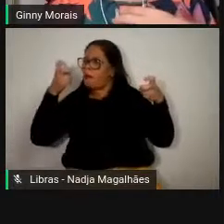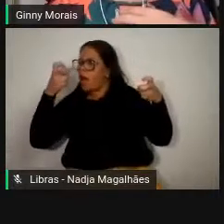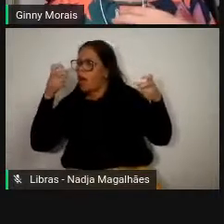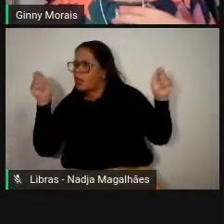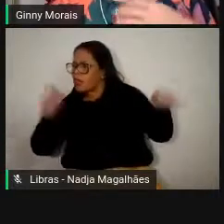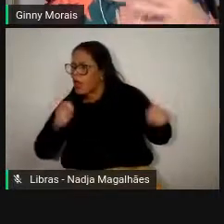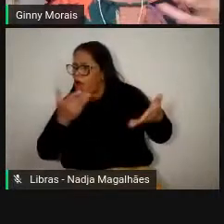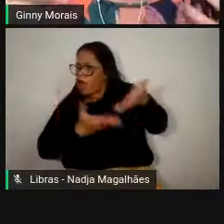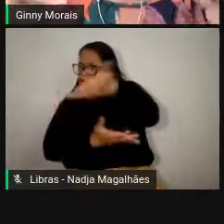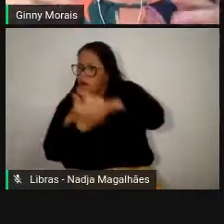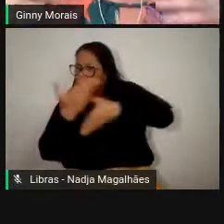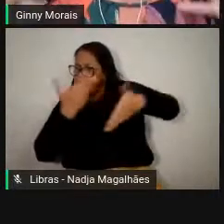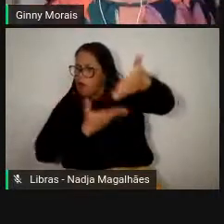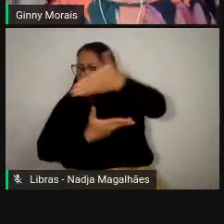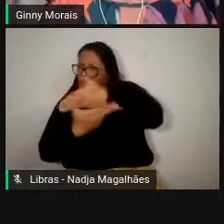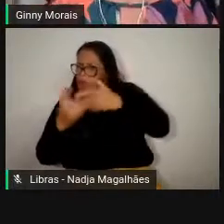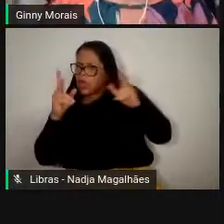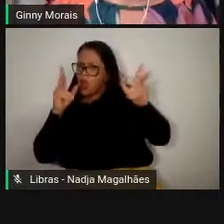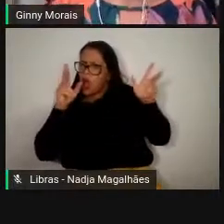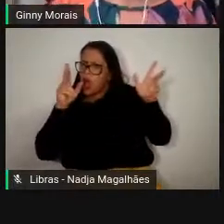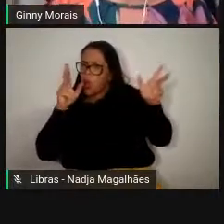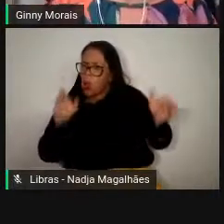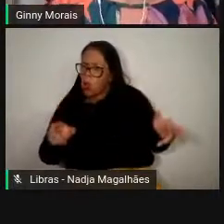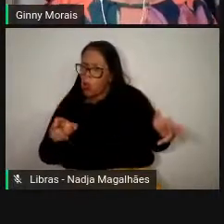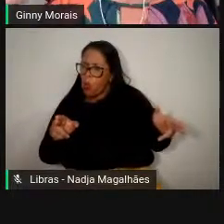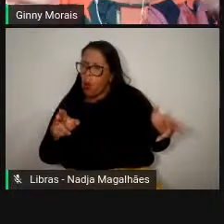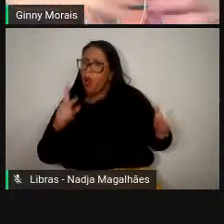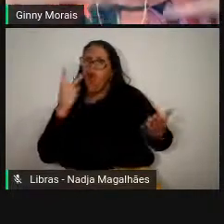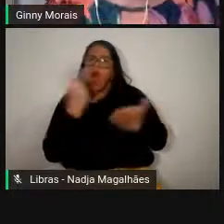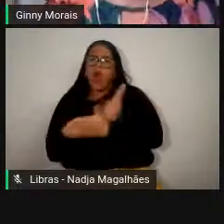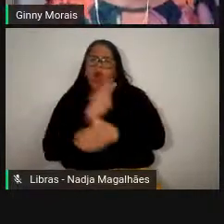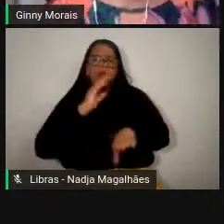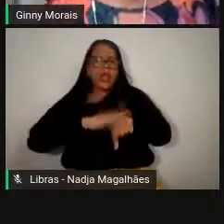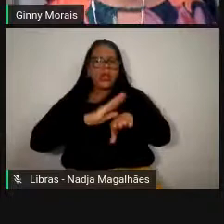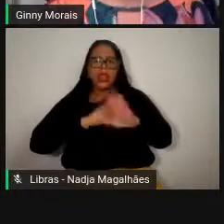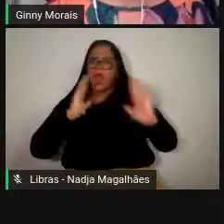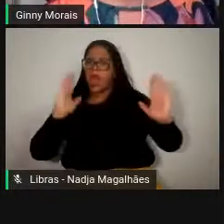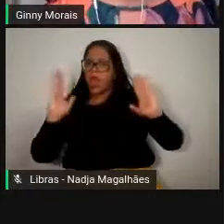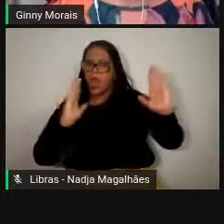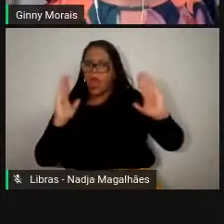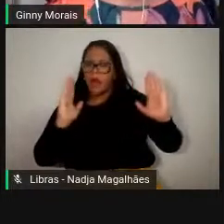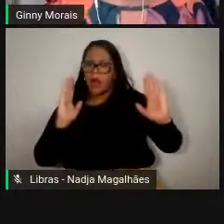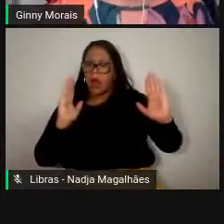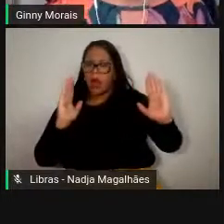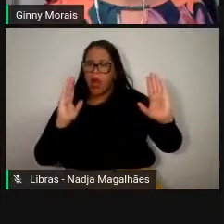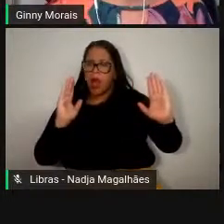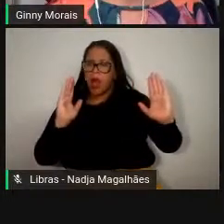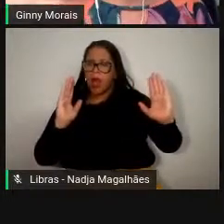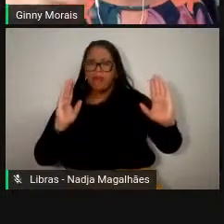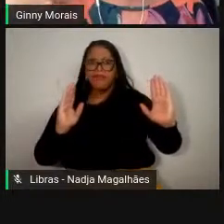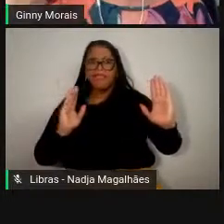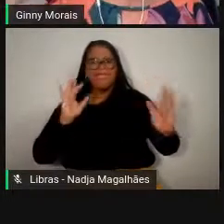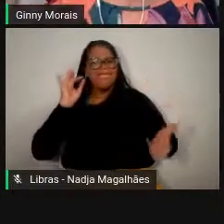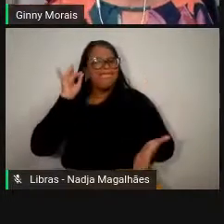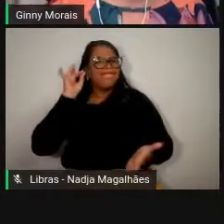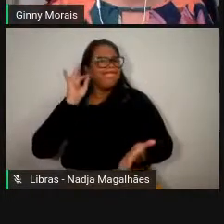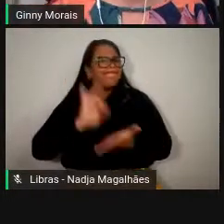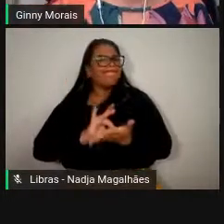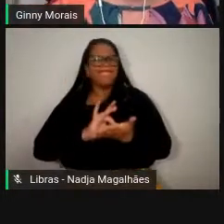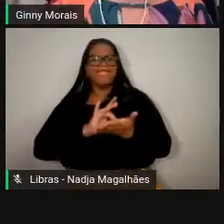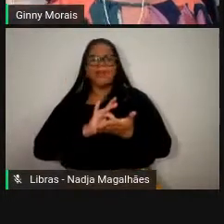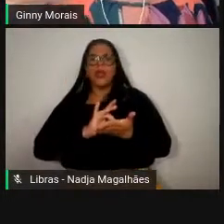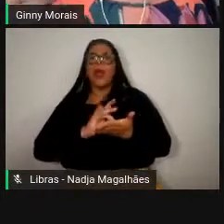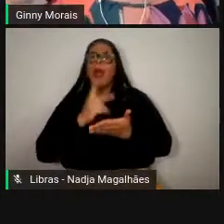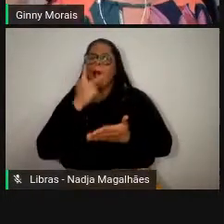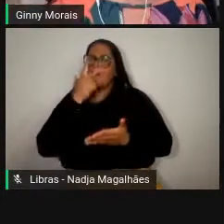haja verificação do que há, qual é a reação do plenário àquela fala, obviamente é uma informação a